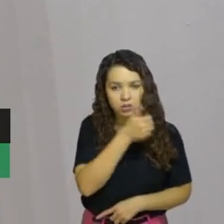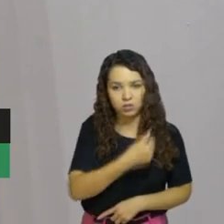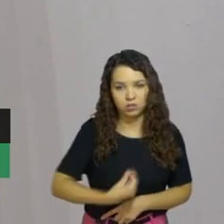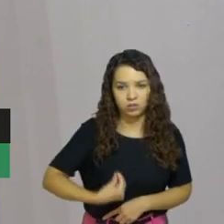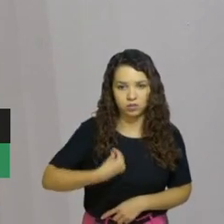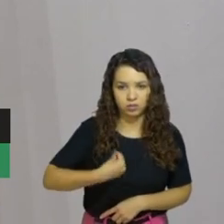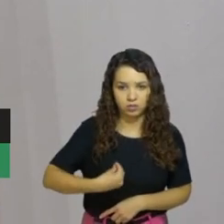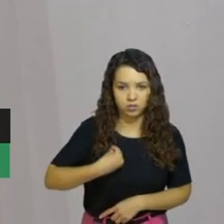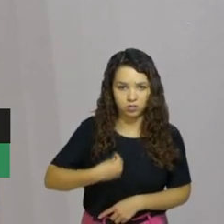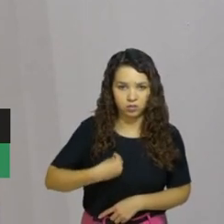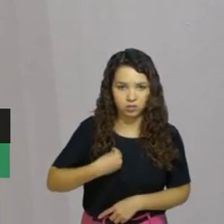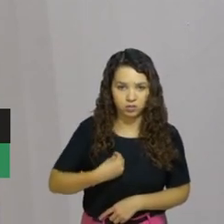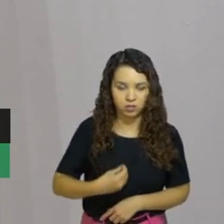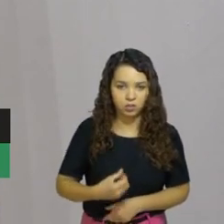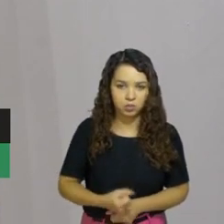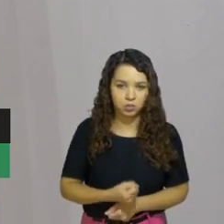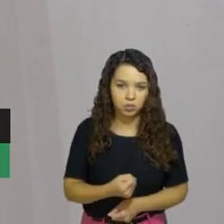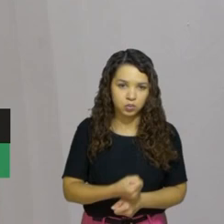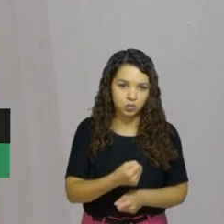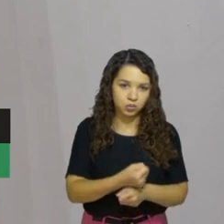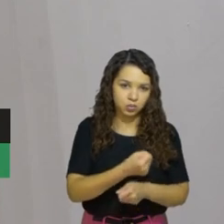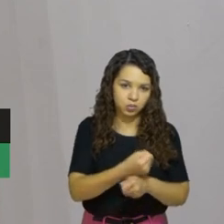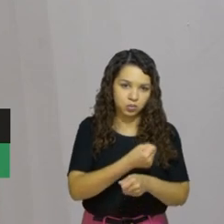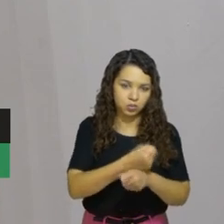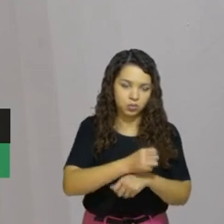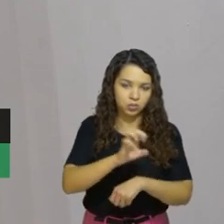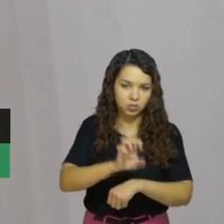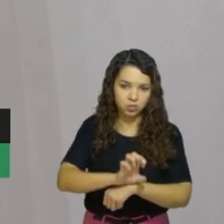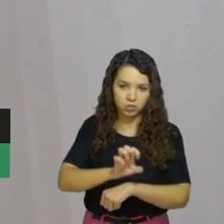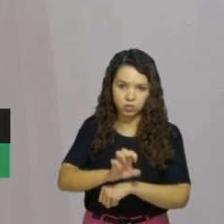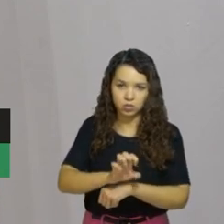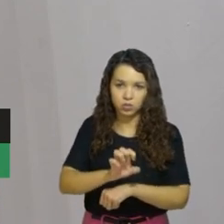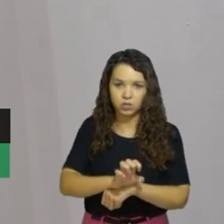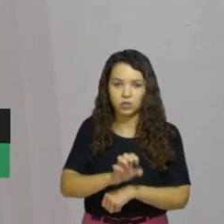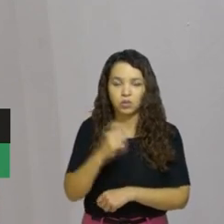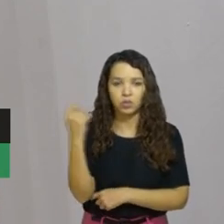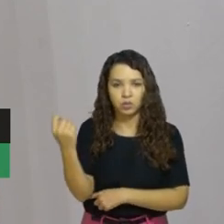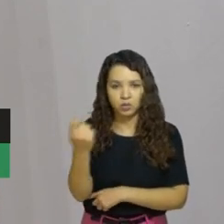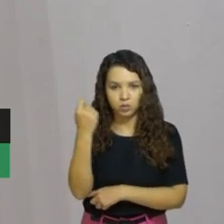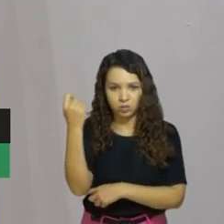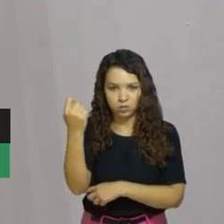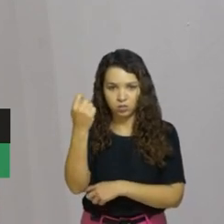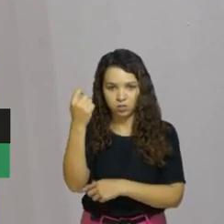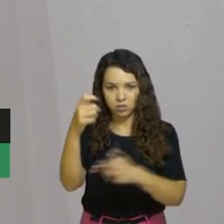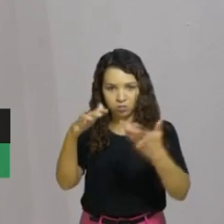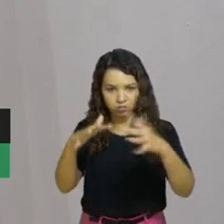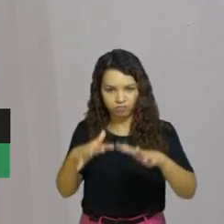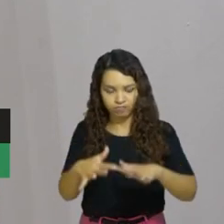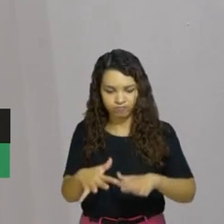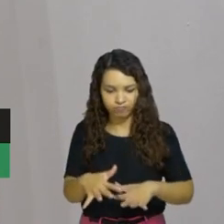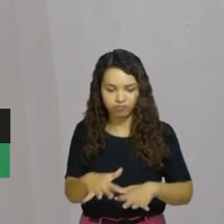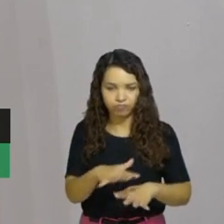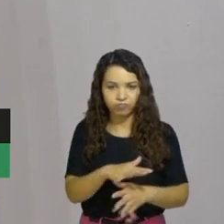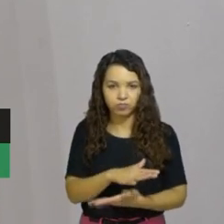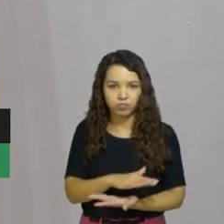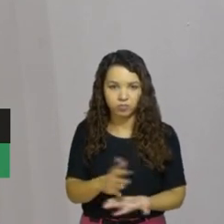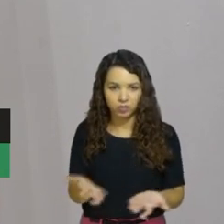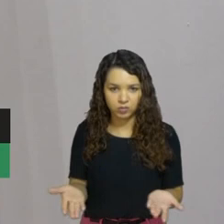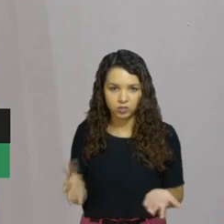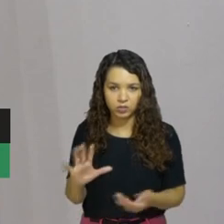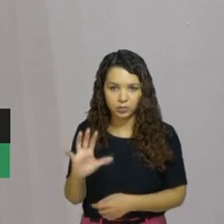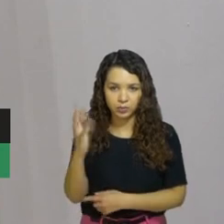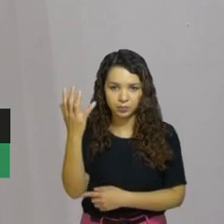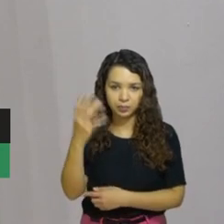e reconstruir o estado gaúcho devastado pelo evento climático extremo.